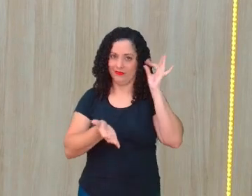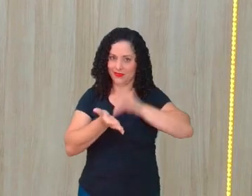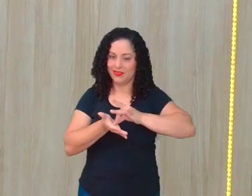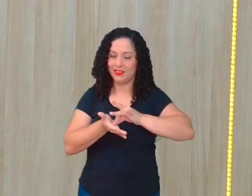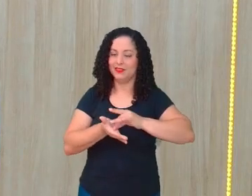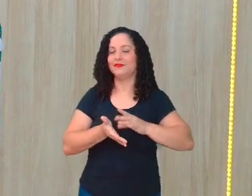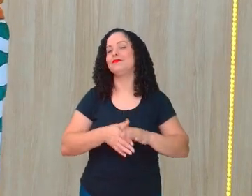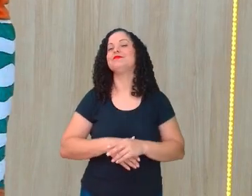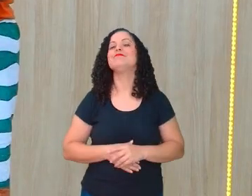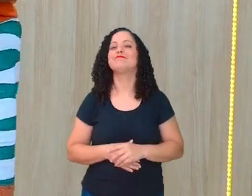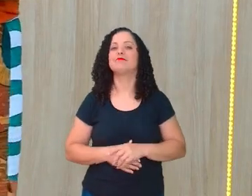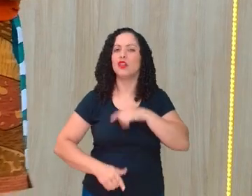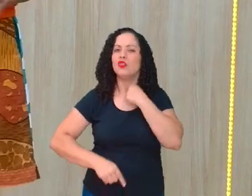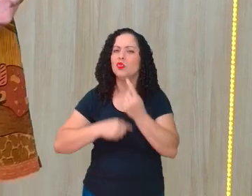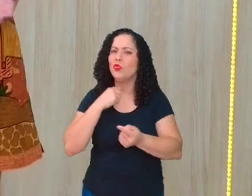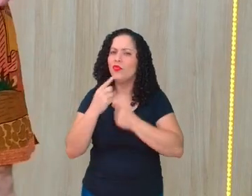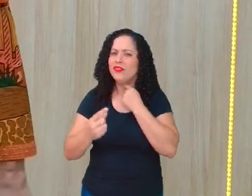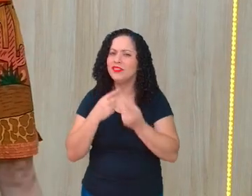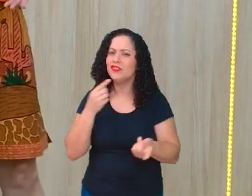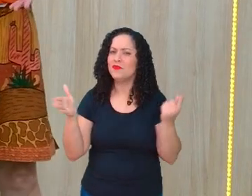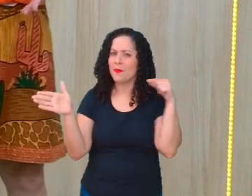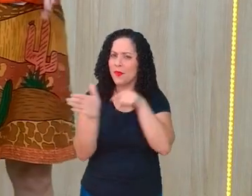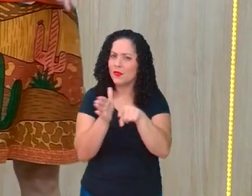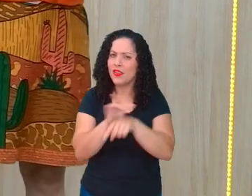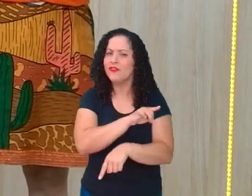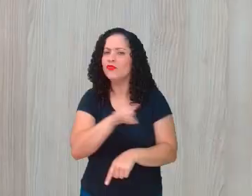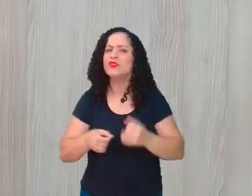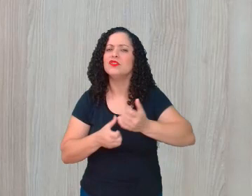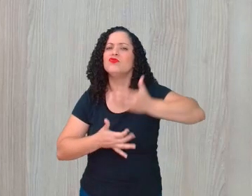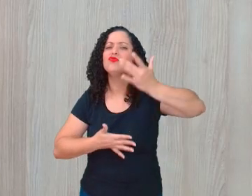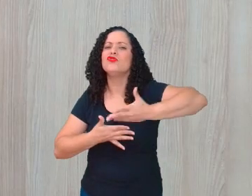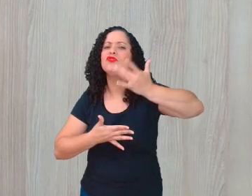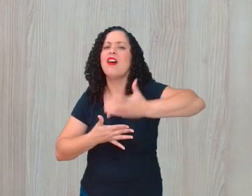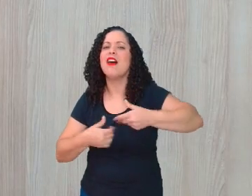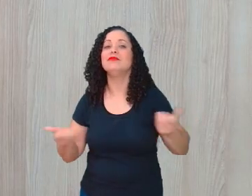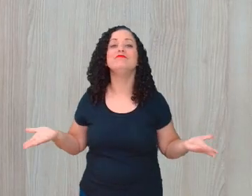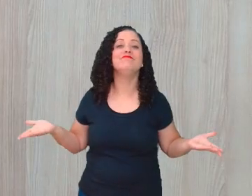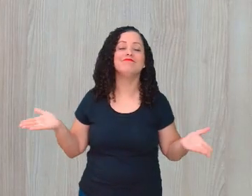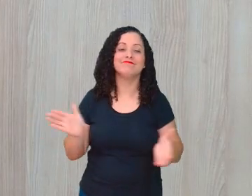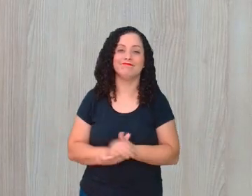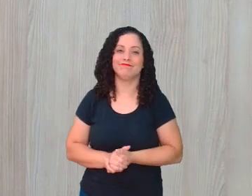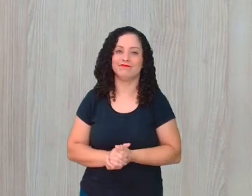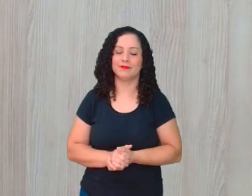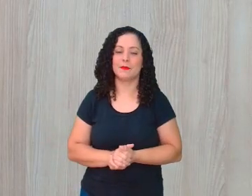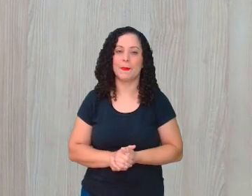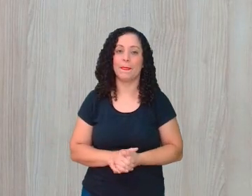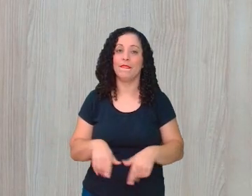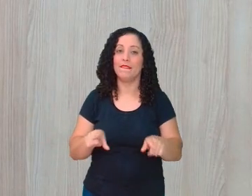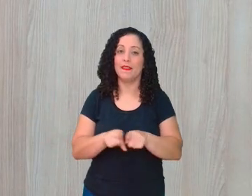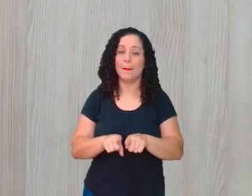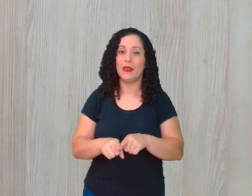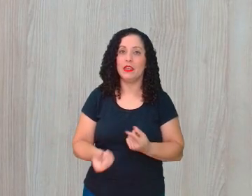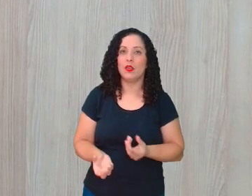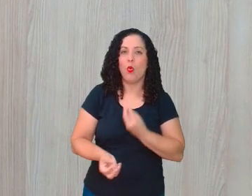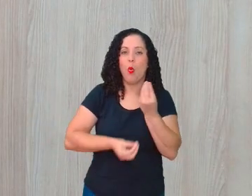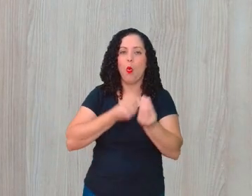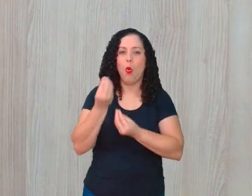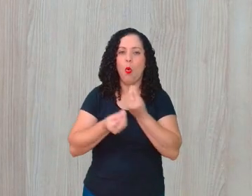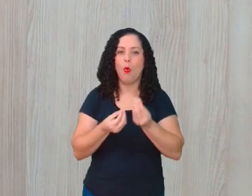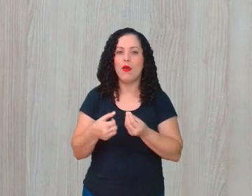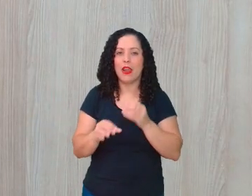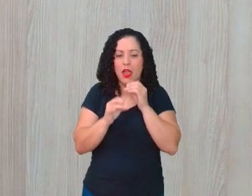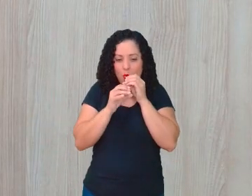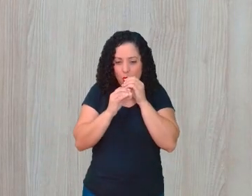Tá vendo, né? Que tem dúvida pra gente tirar? Cadê vocês aqui no chat? E Vem-se também embora. a forma como ela é tocada, mesmo Sim. sendo de metal,